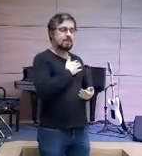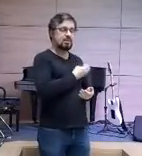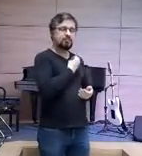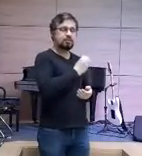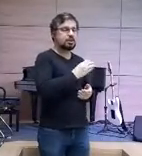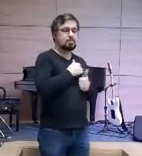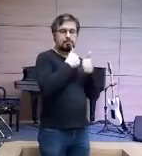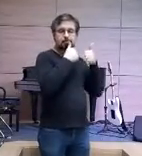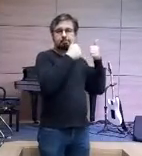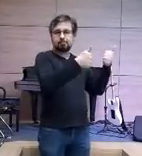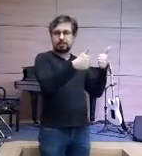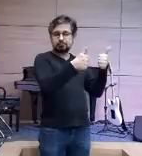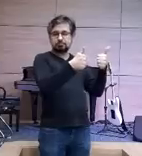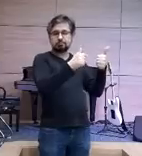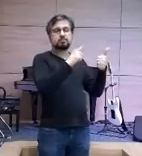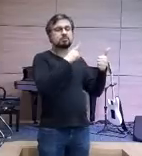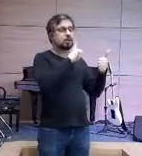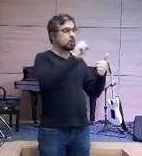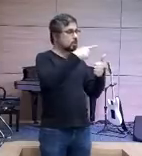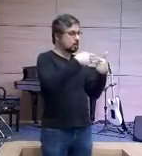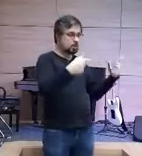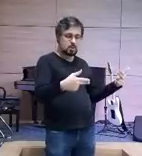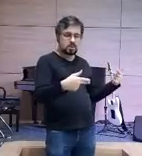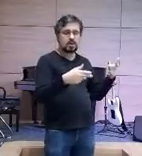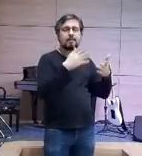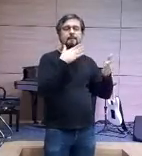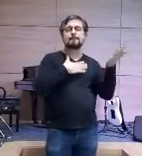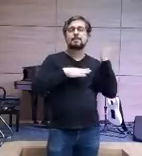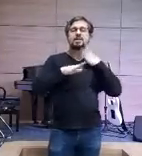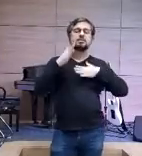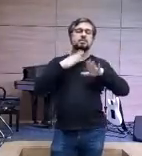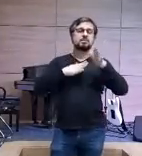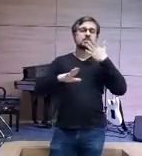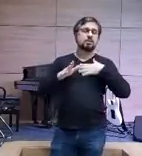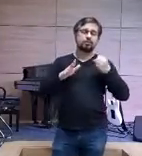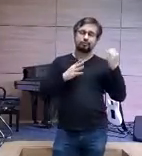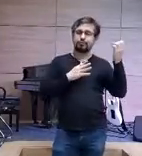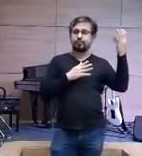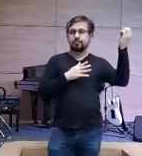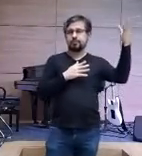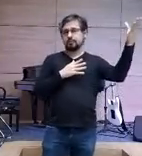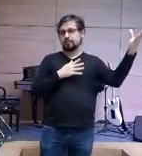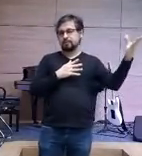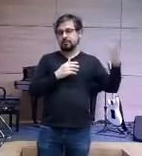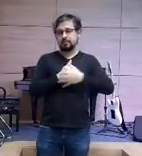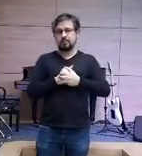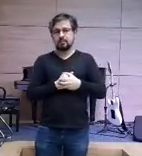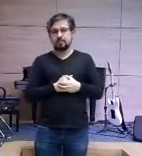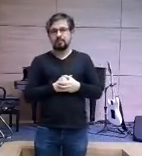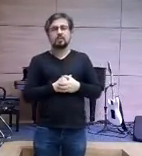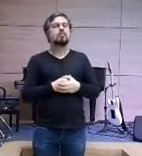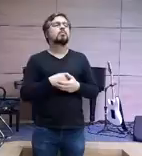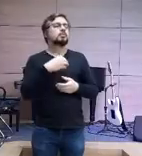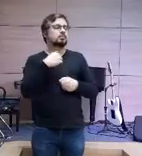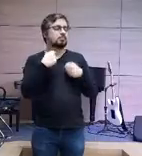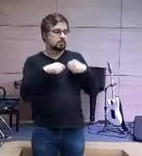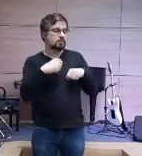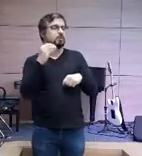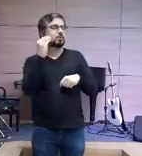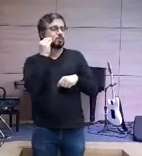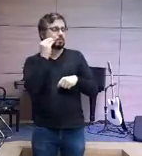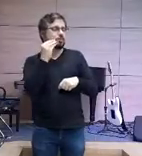está tudo bem agora tem outras coisas a fazer tem um passeio a fazer eu tenho uma viagem a fazer eu tenho que desfrutar